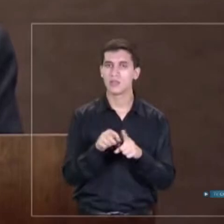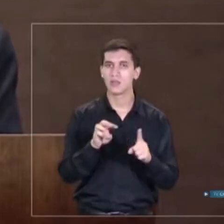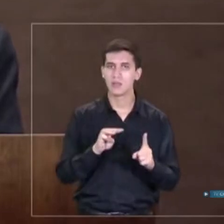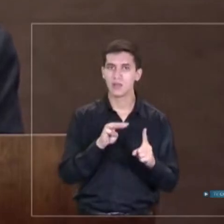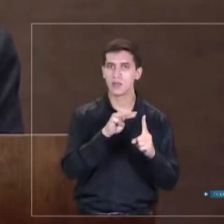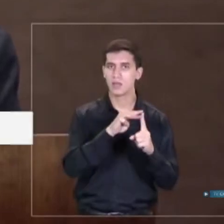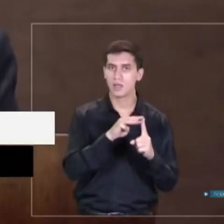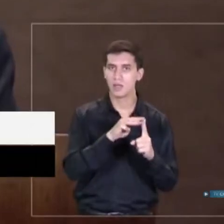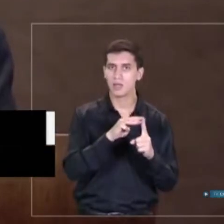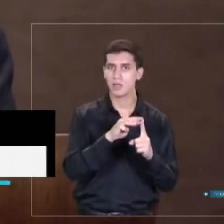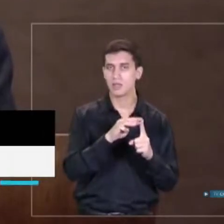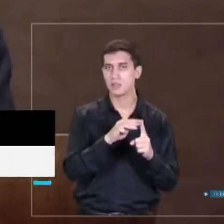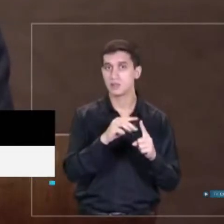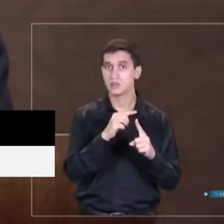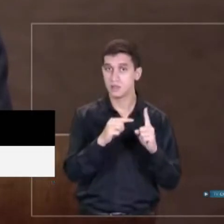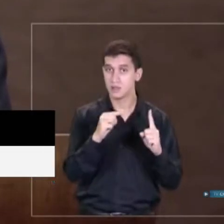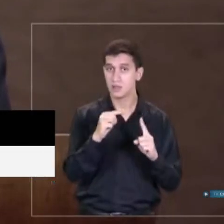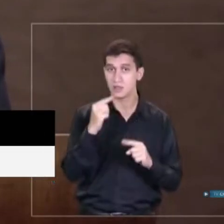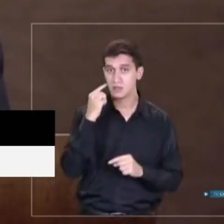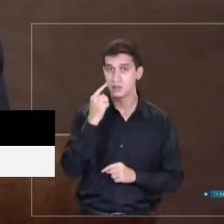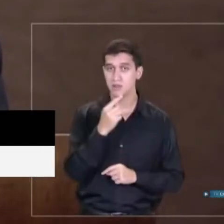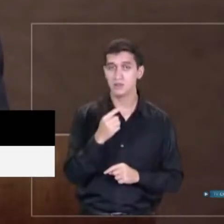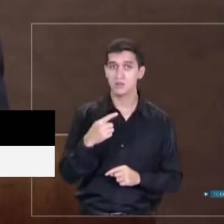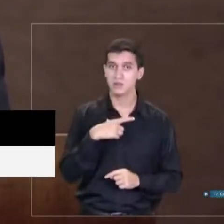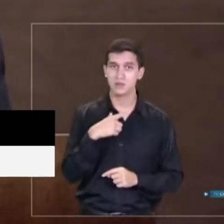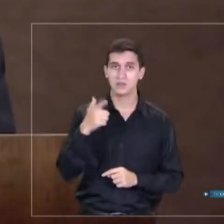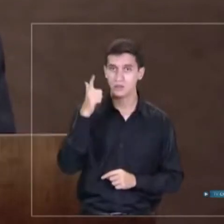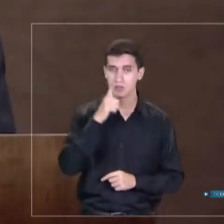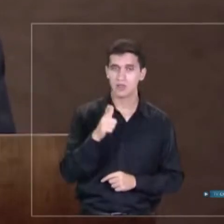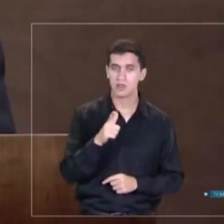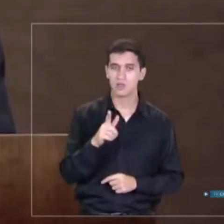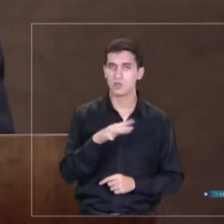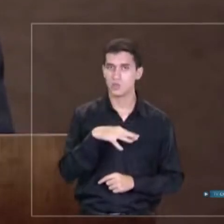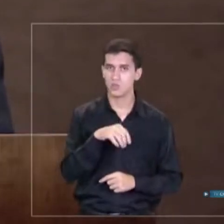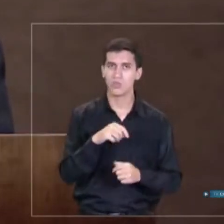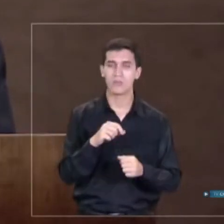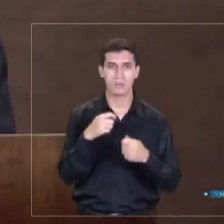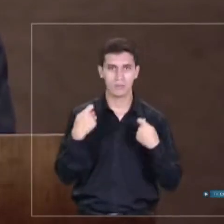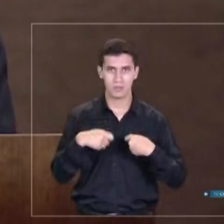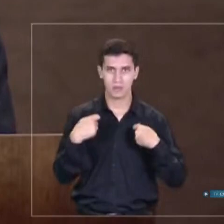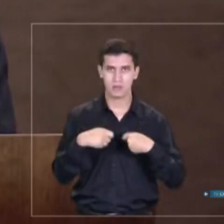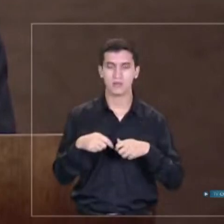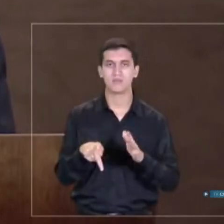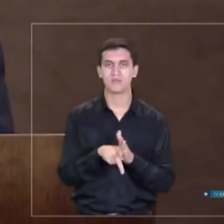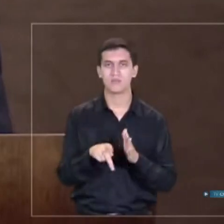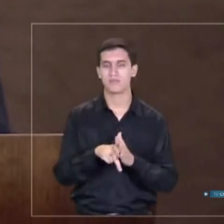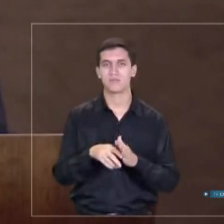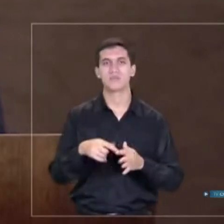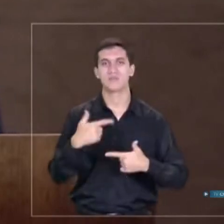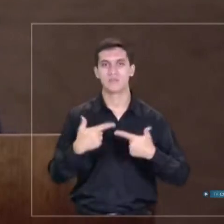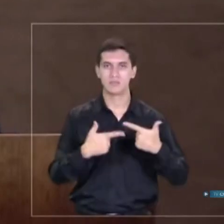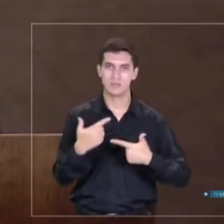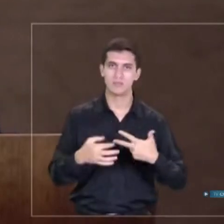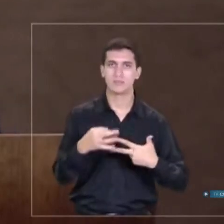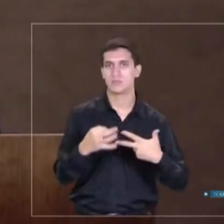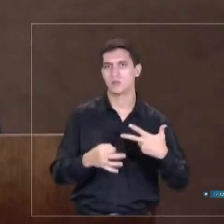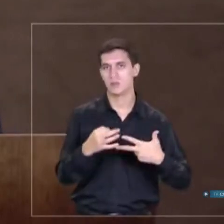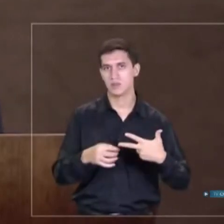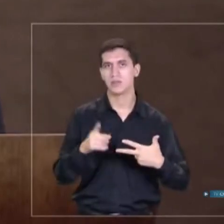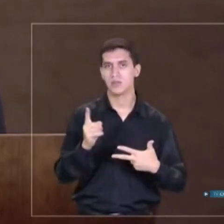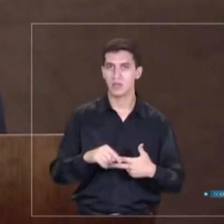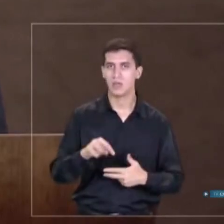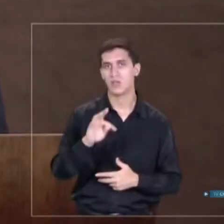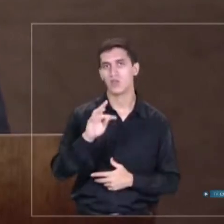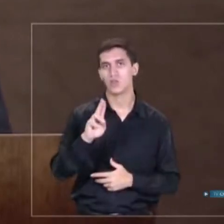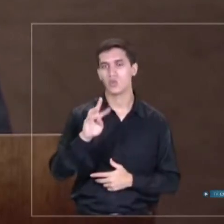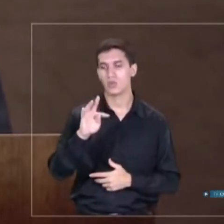metas meio para que se atinja o fim princípio do servir jurisdicional que a tutela